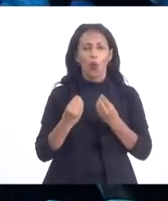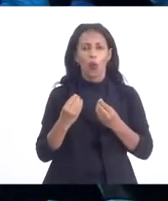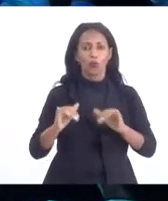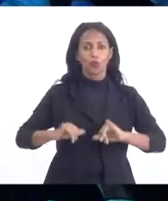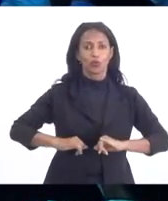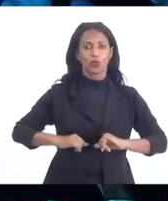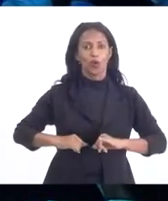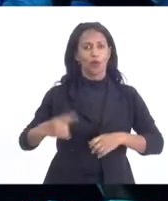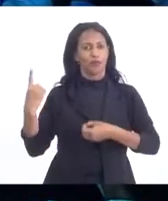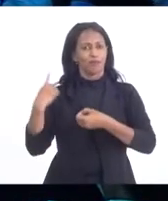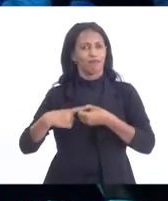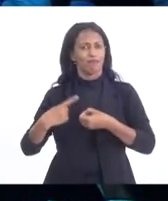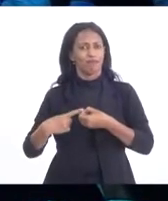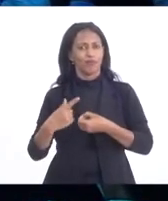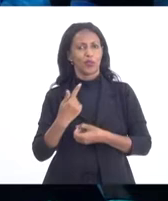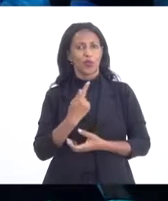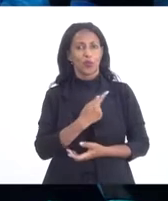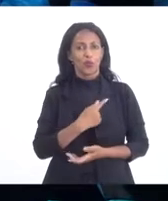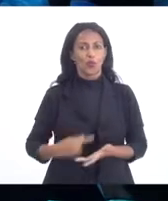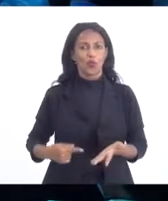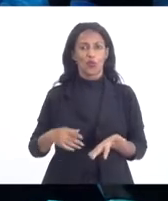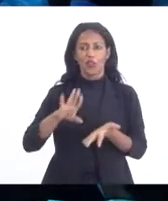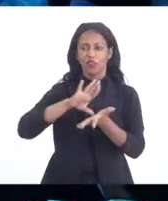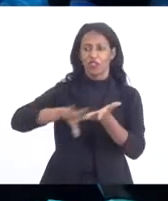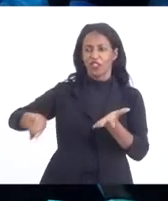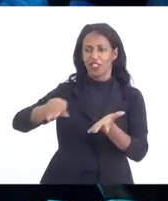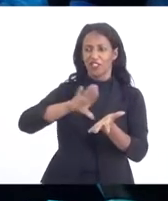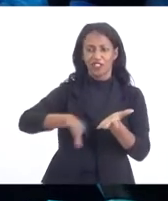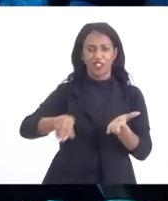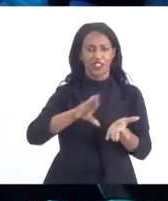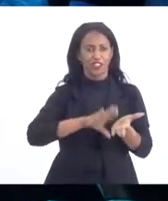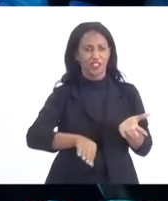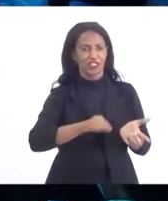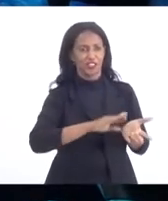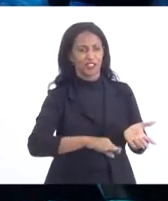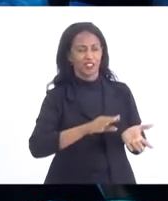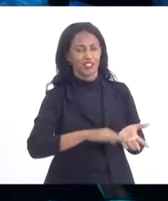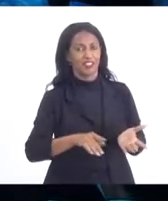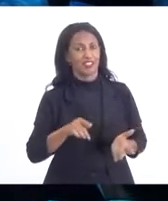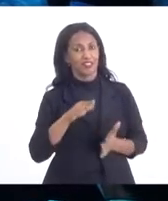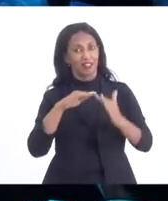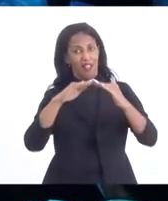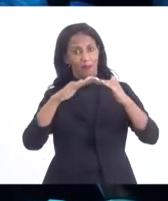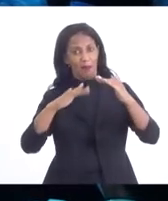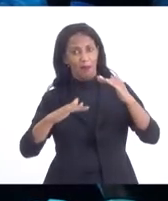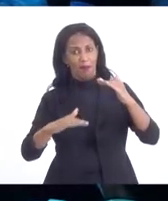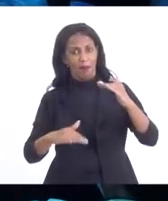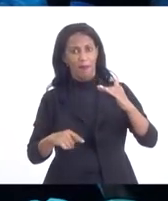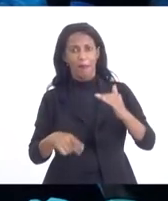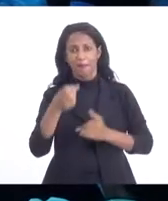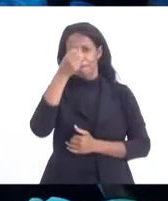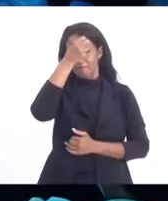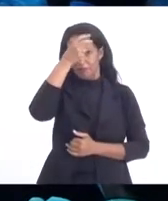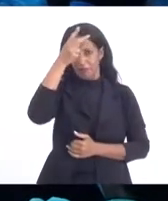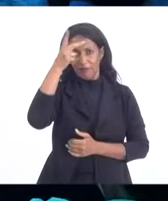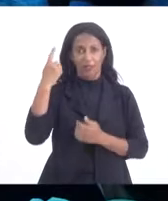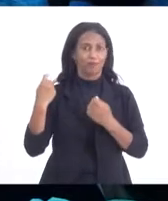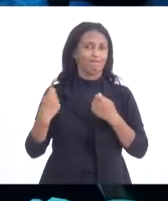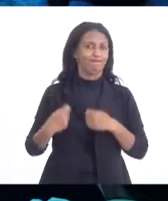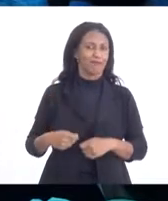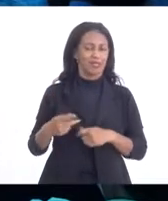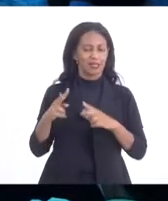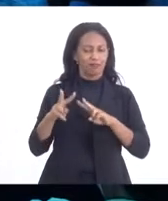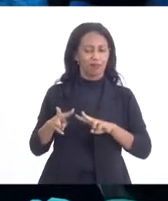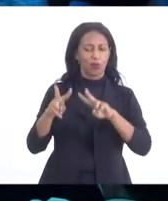sofrem. O governo isenta IPI, isenta não sei o quê, no final cai lá embaixo no colinho do prefeito. Então, precisamos olhar com